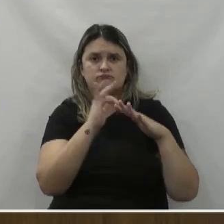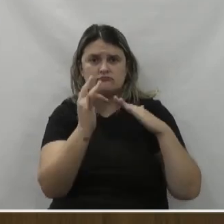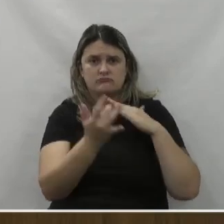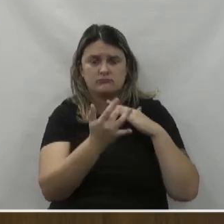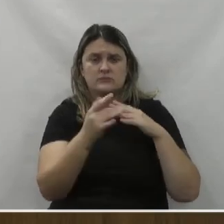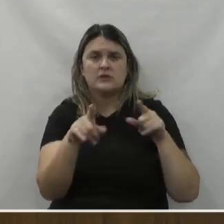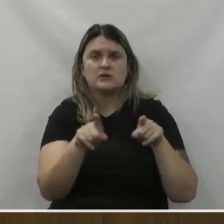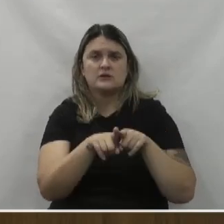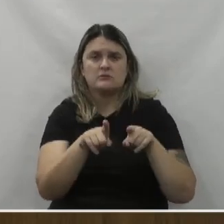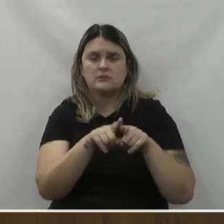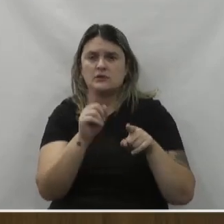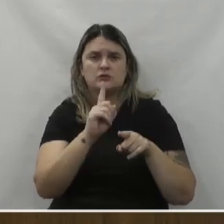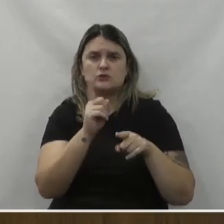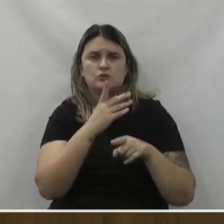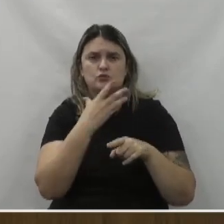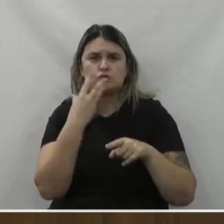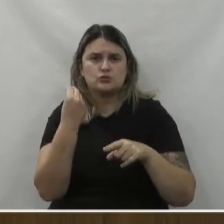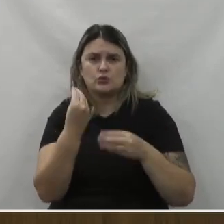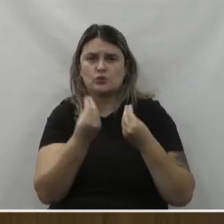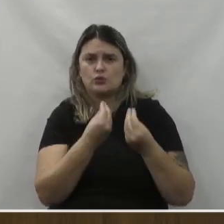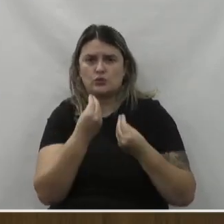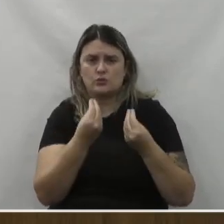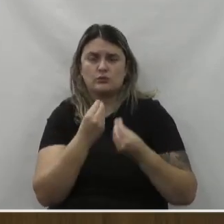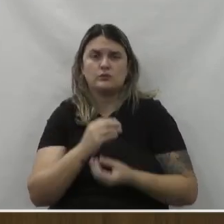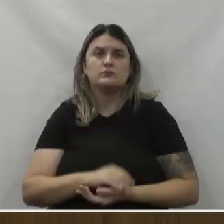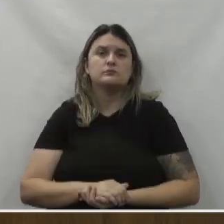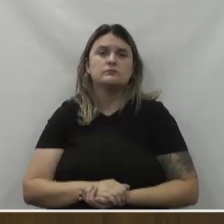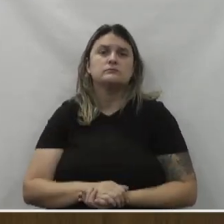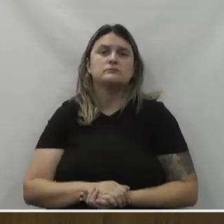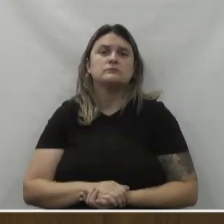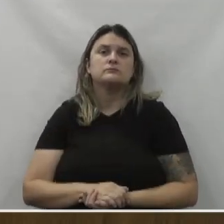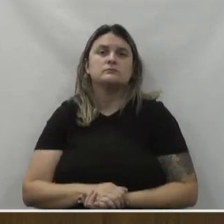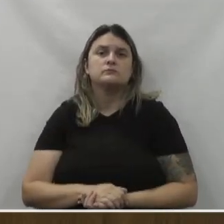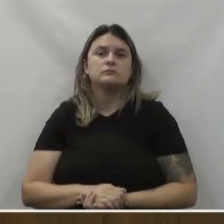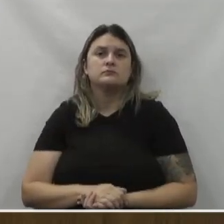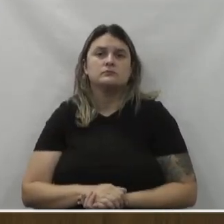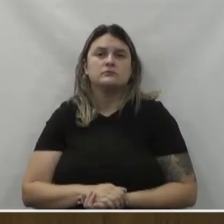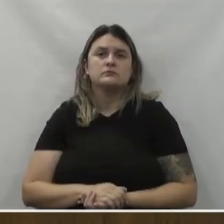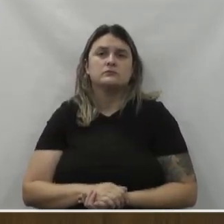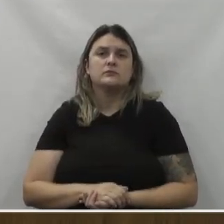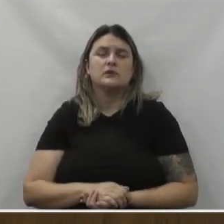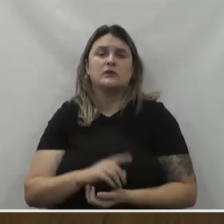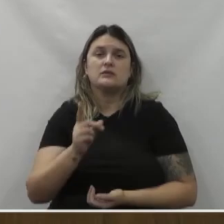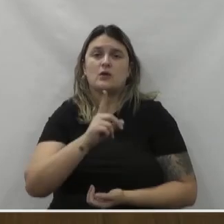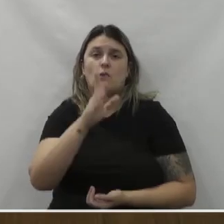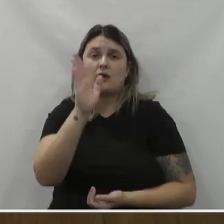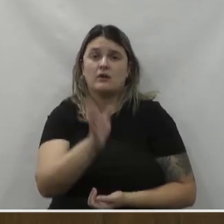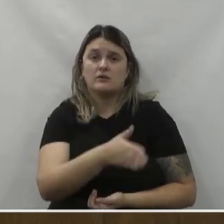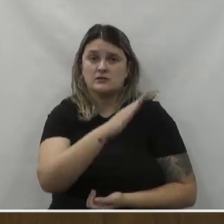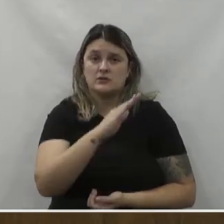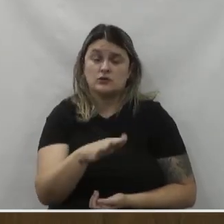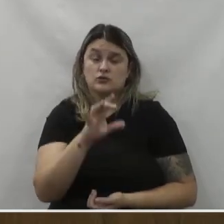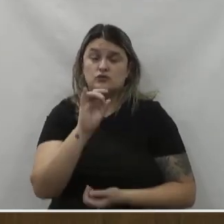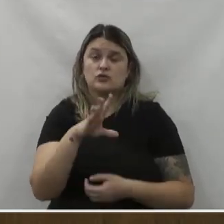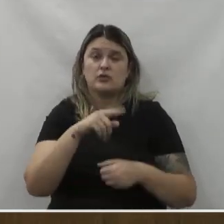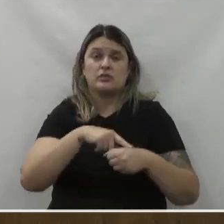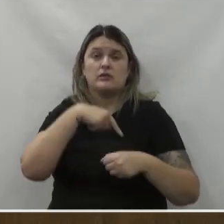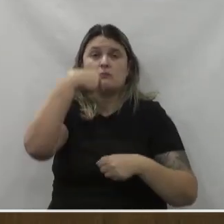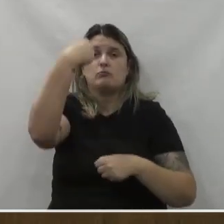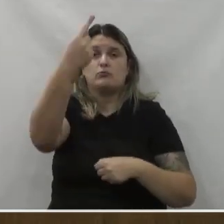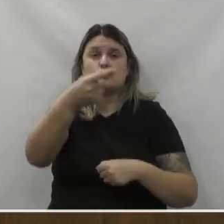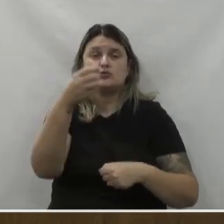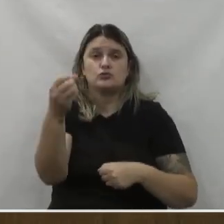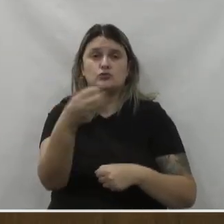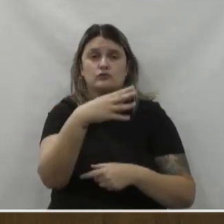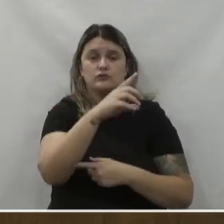também não gostaram da forma, né? E eu concordei com eles. Então, a gente adiou, não cancelamos, simplesmente adiamos para uma nova